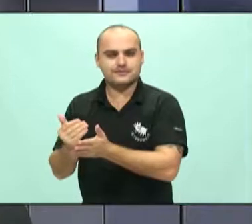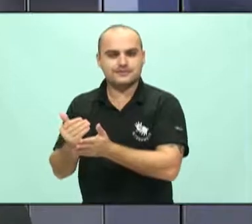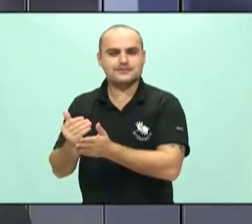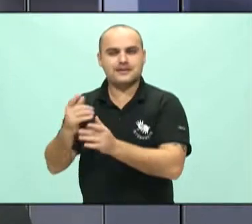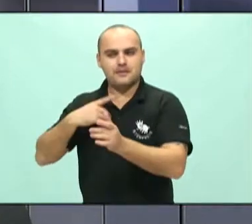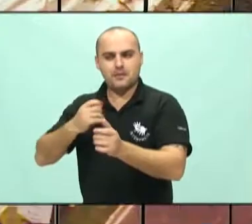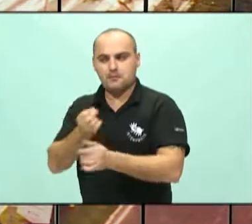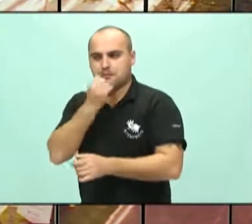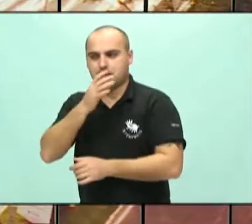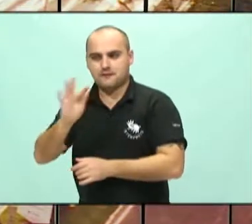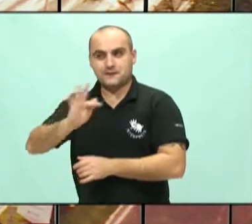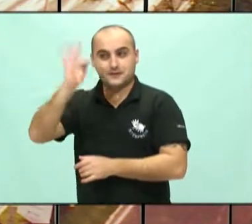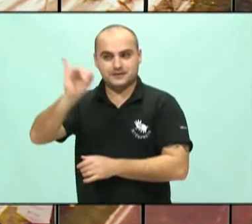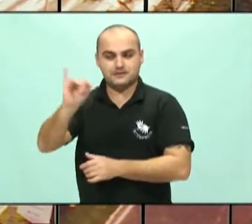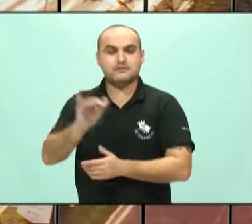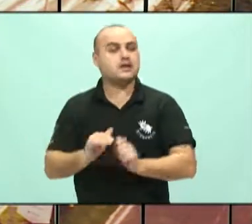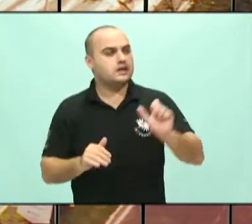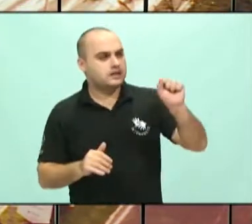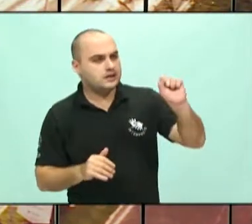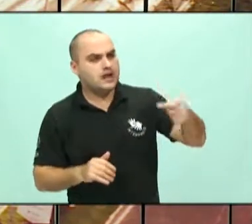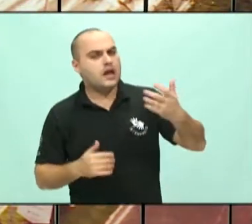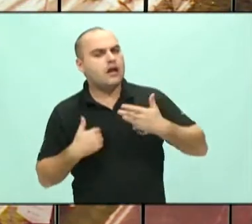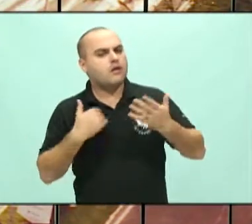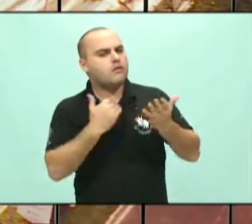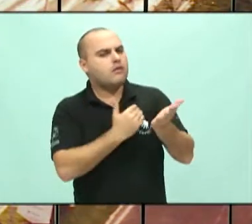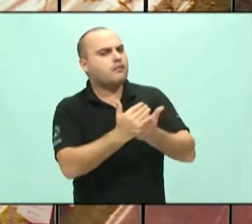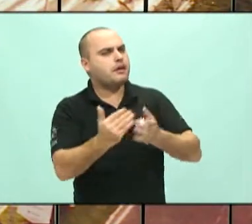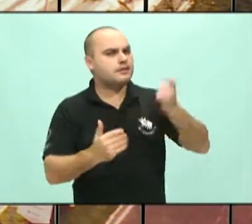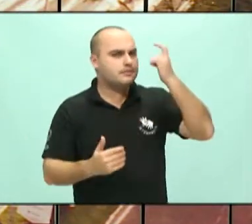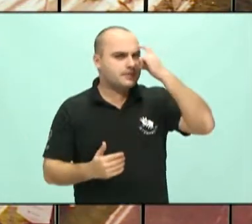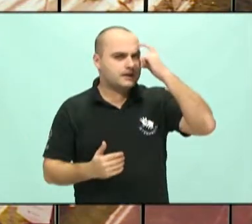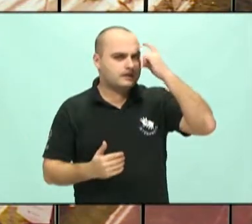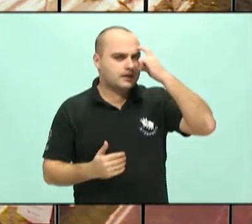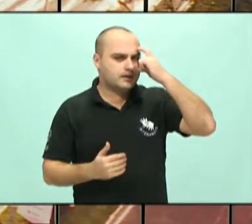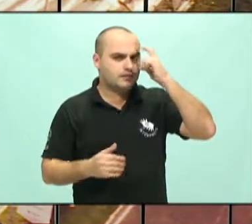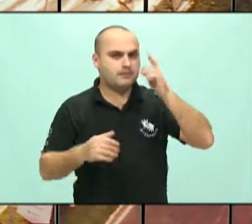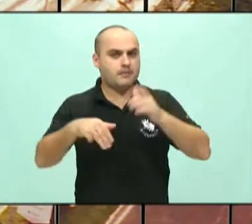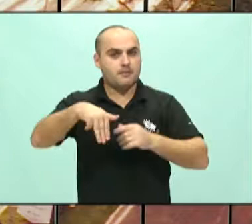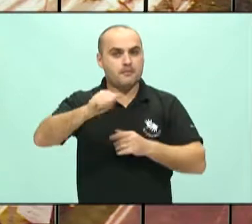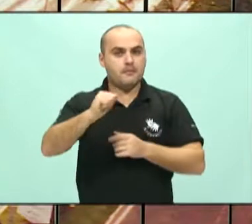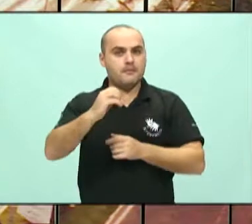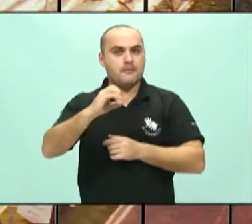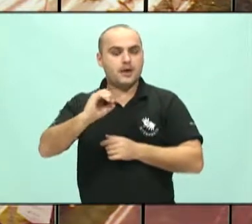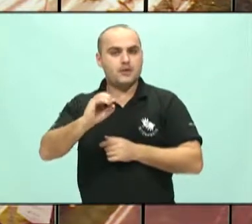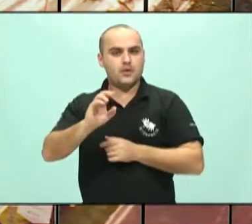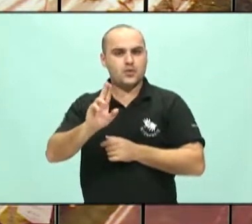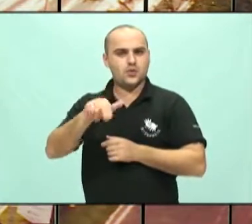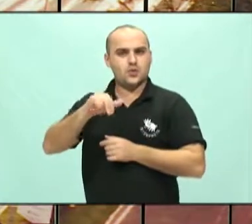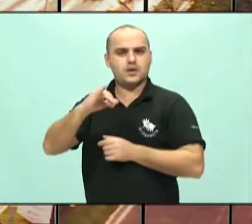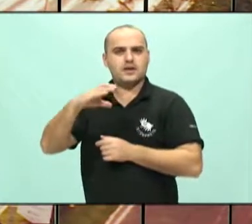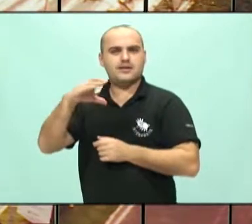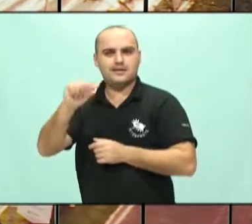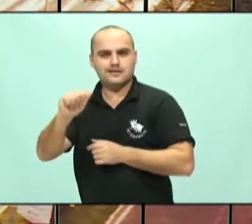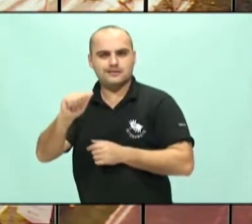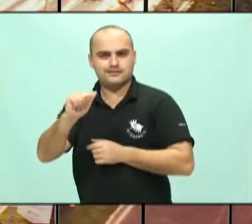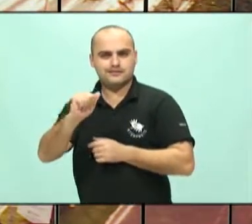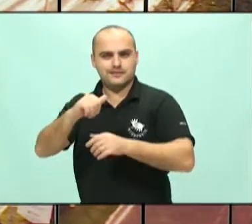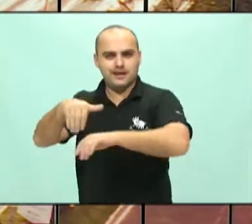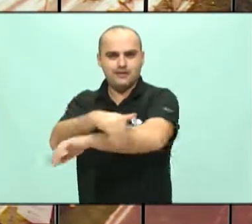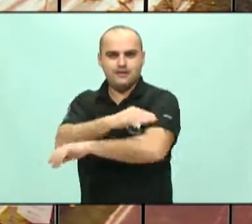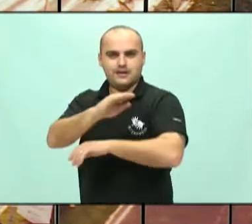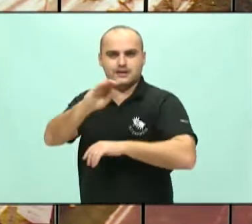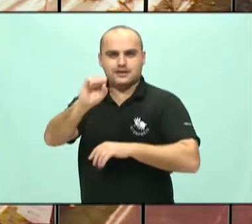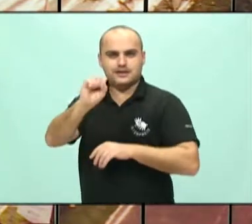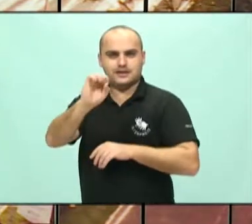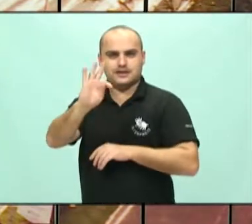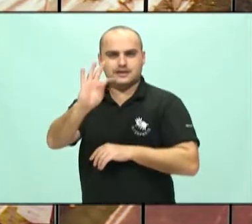bem de Itajaí. Isso me remete a pensar a mão única da Stefano José Vanoli. Anos e anos que se